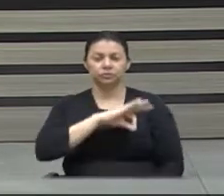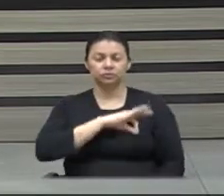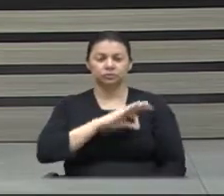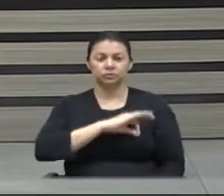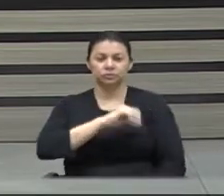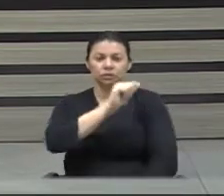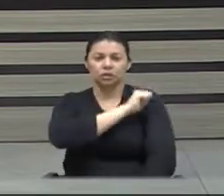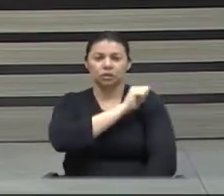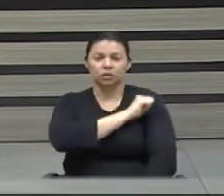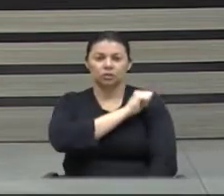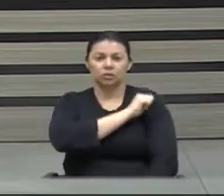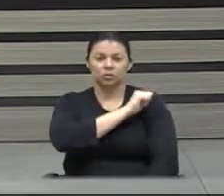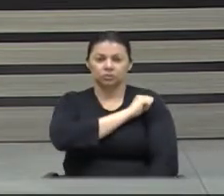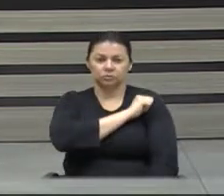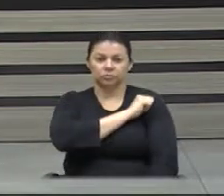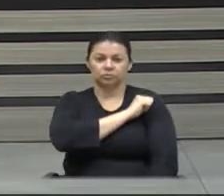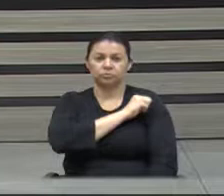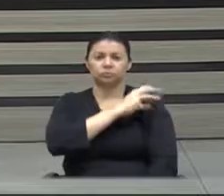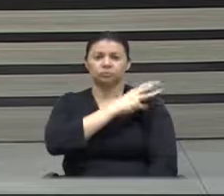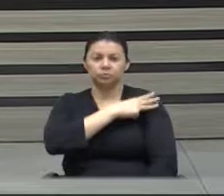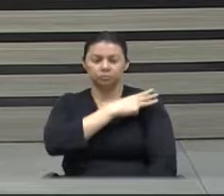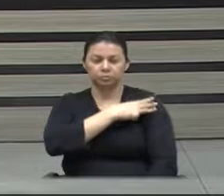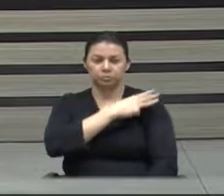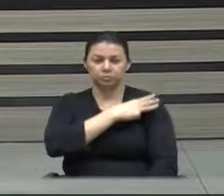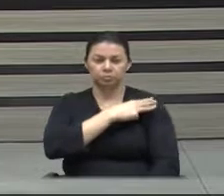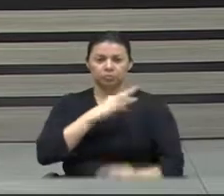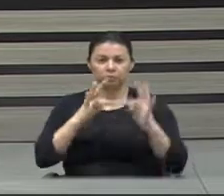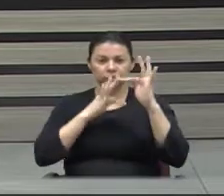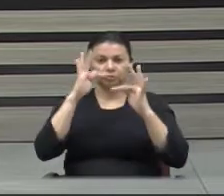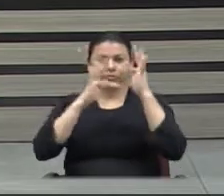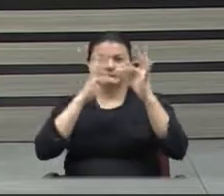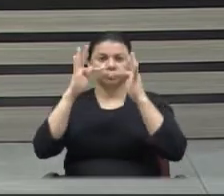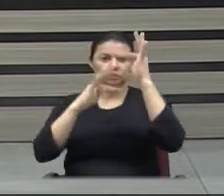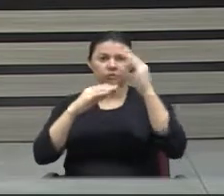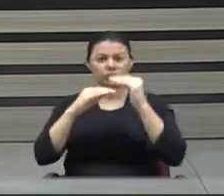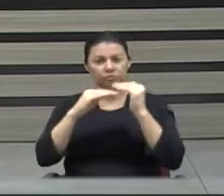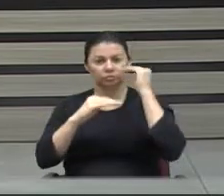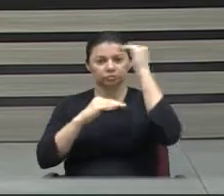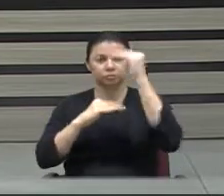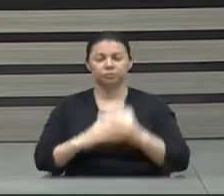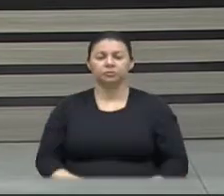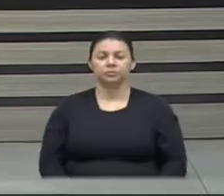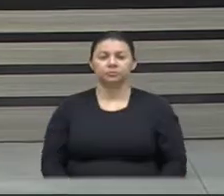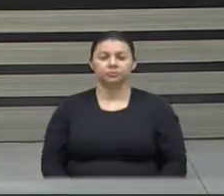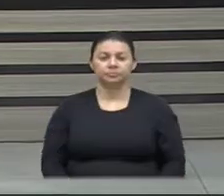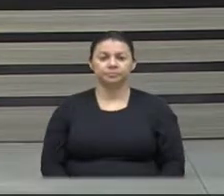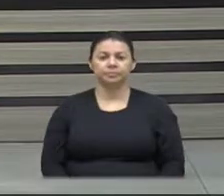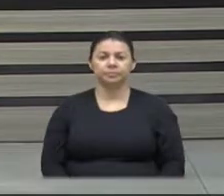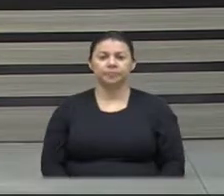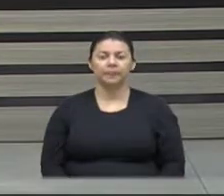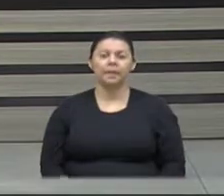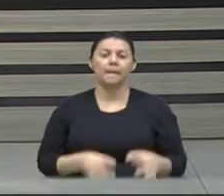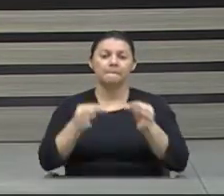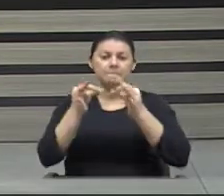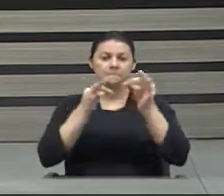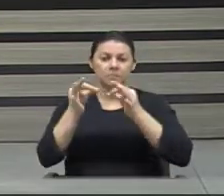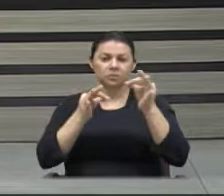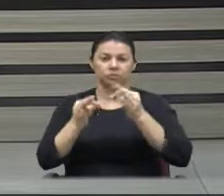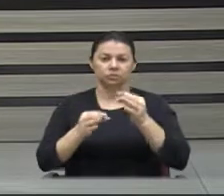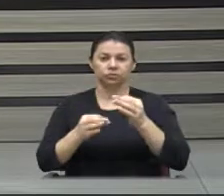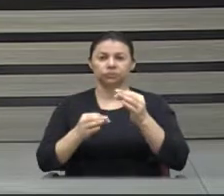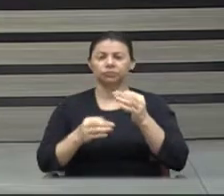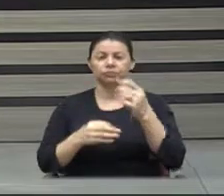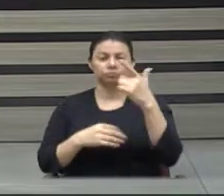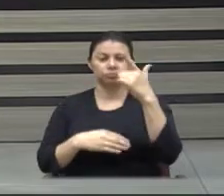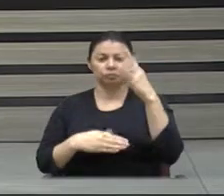médio técnico e superior e da demais providências o projeto não contém emendas em seu parecer é favorável o